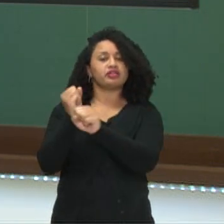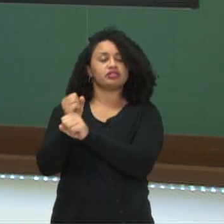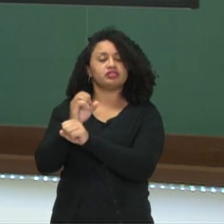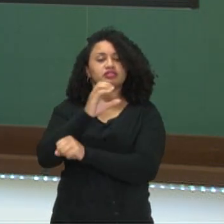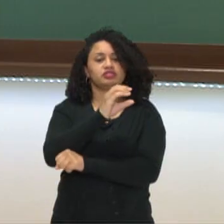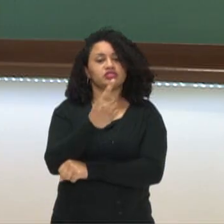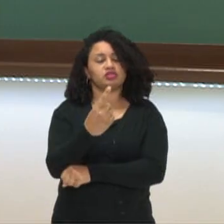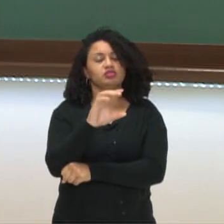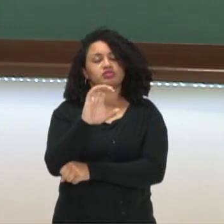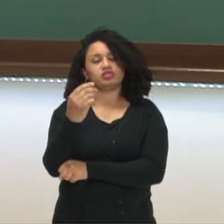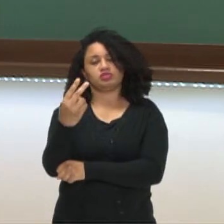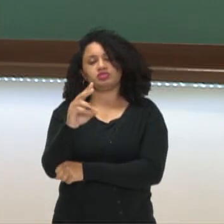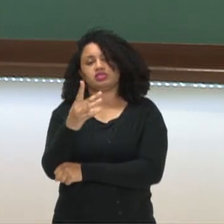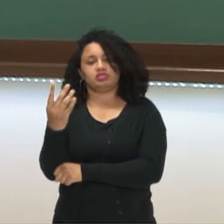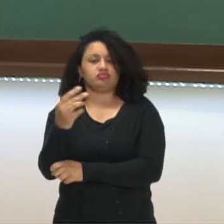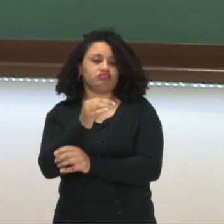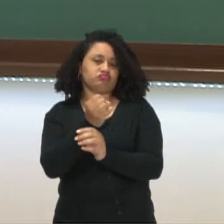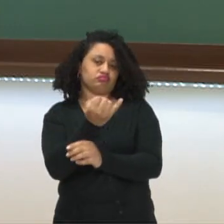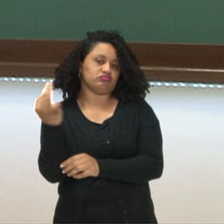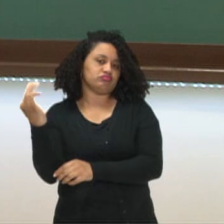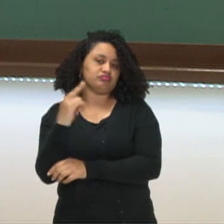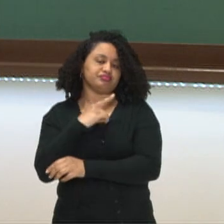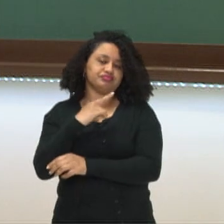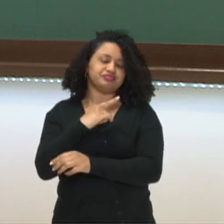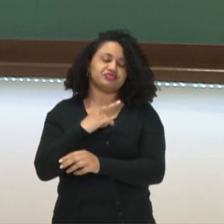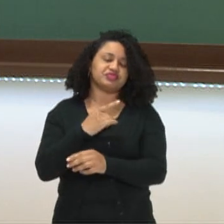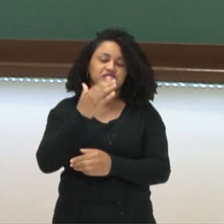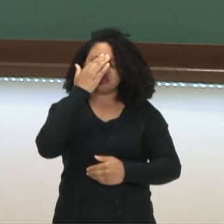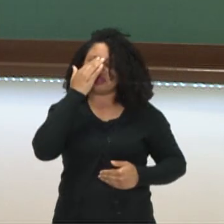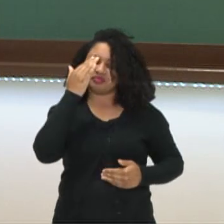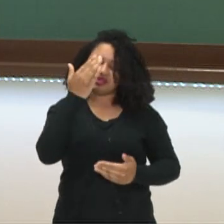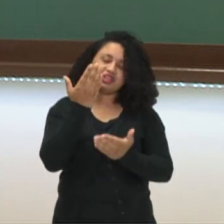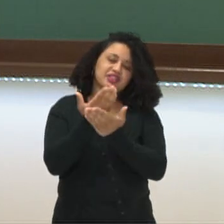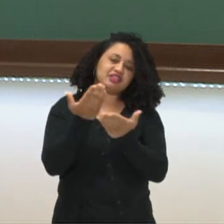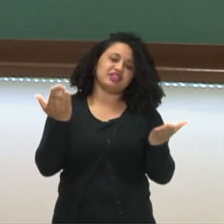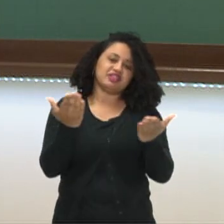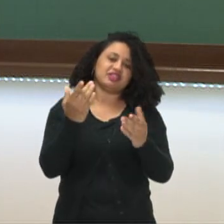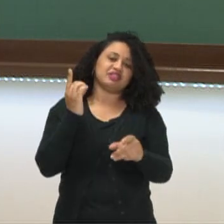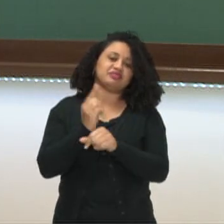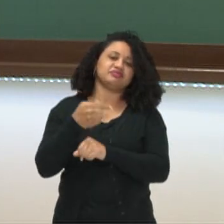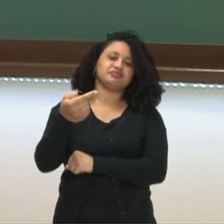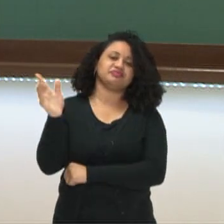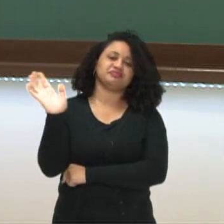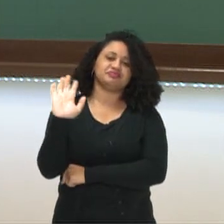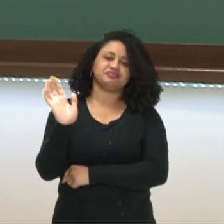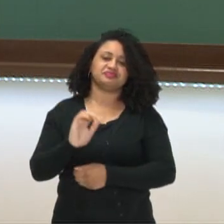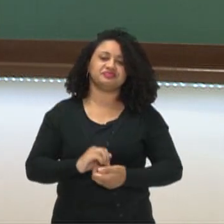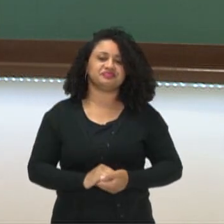da capacitância de cada capacitor. Valeu, gente, obrigado pela aula, até a próxima!